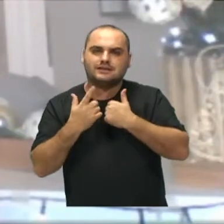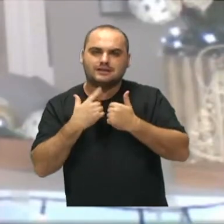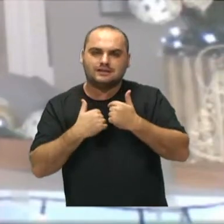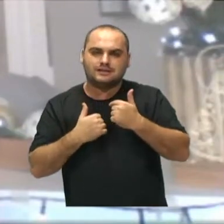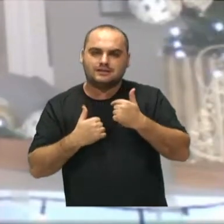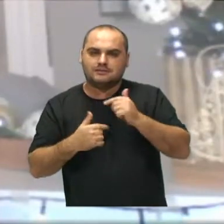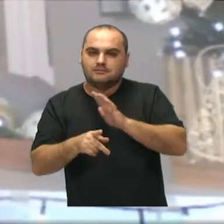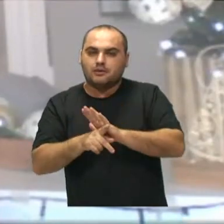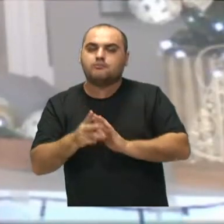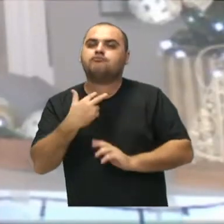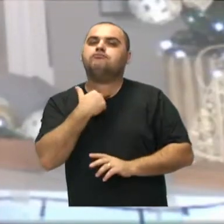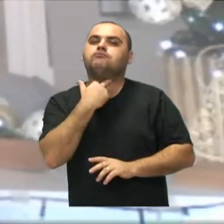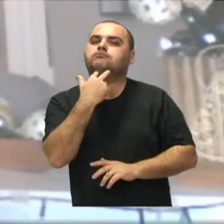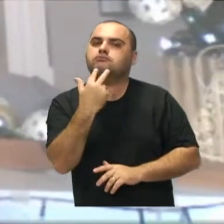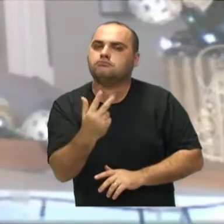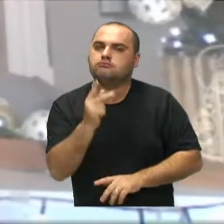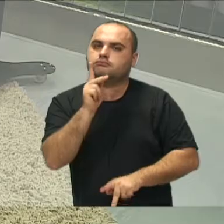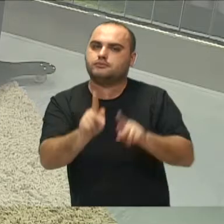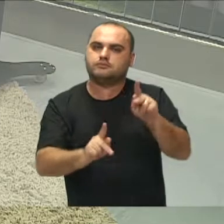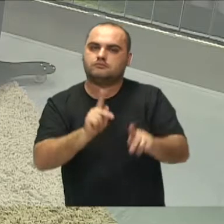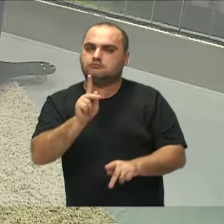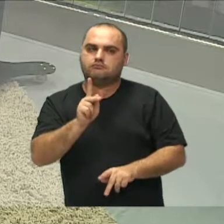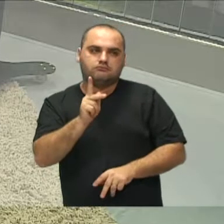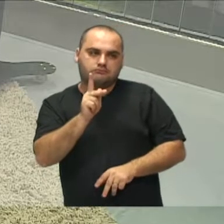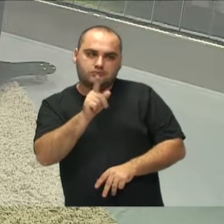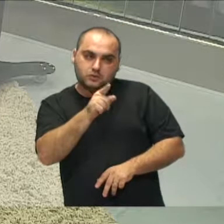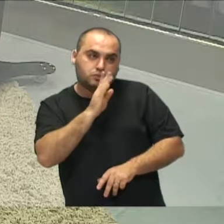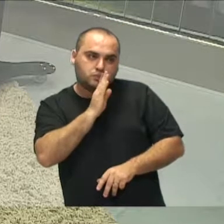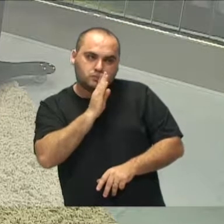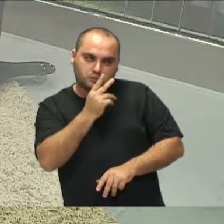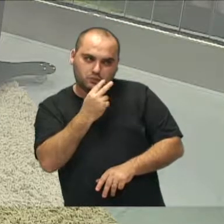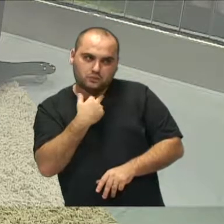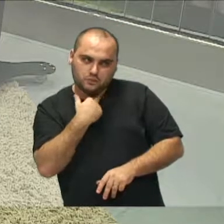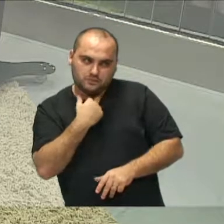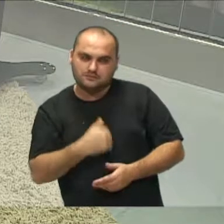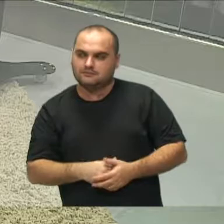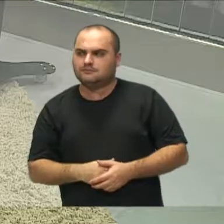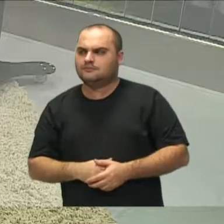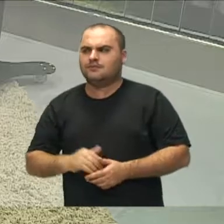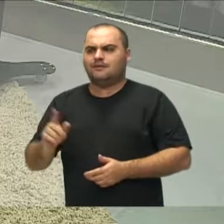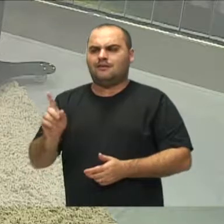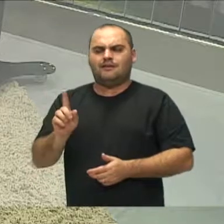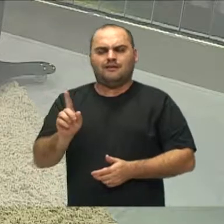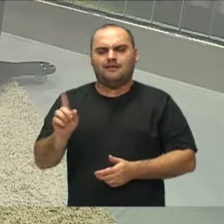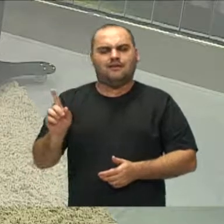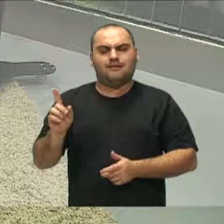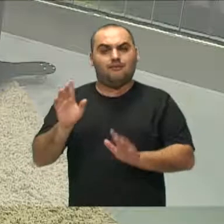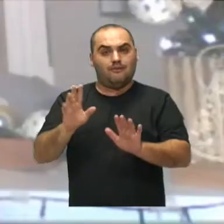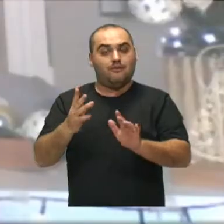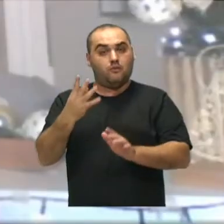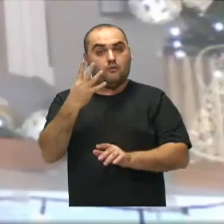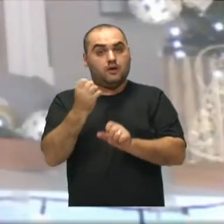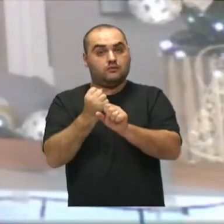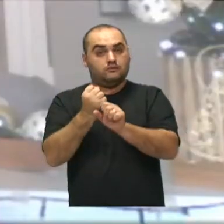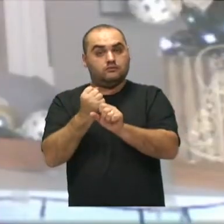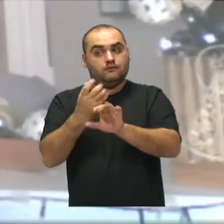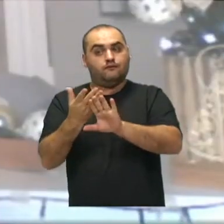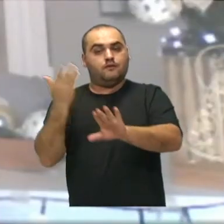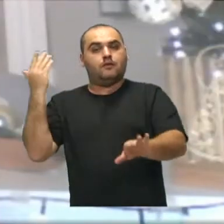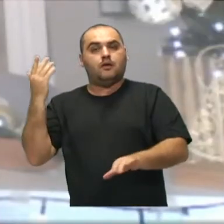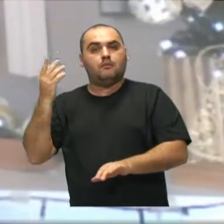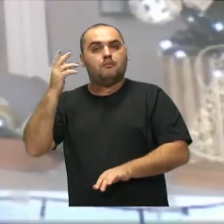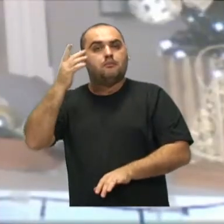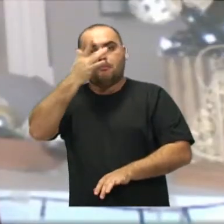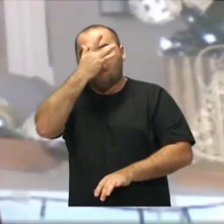a voz do povo não poderia ficar apagada no teu caso. Não, e porque nesses 4 anos que eu tive fora, eu era procurada pelas pessoas da